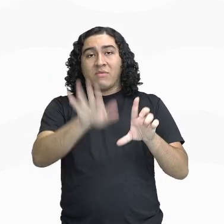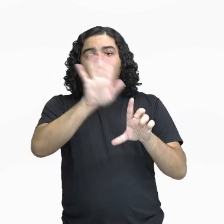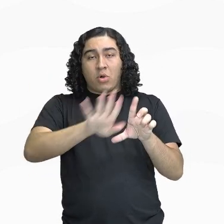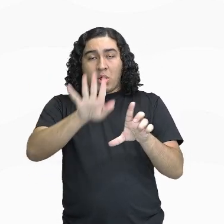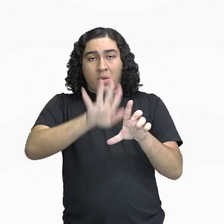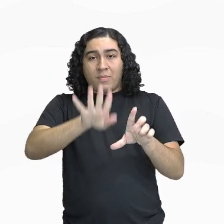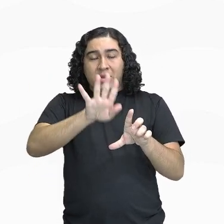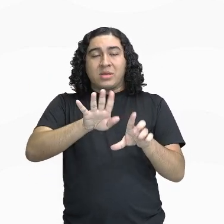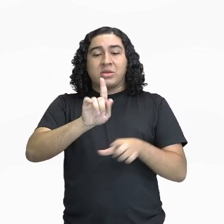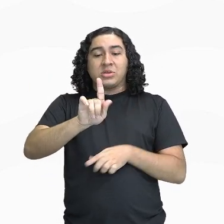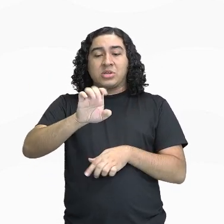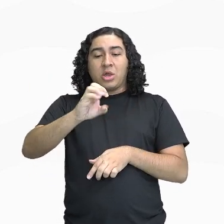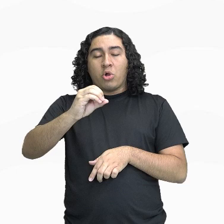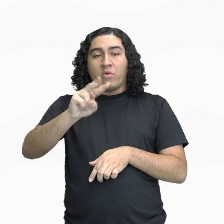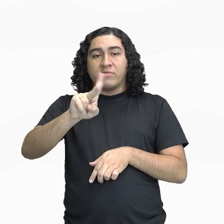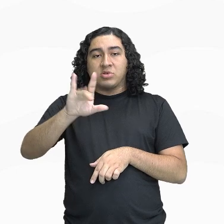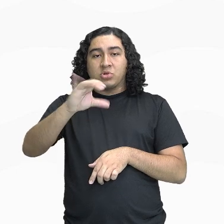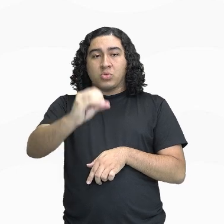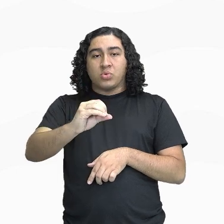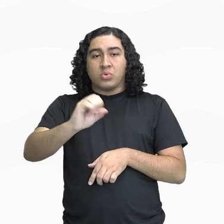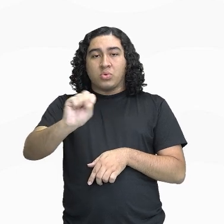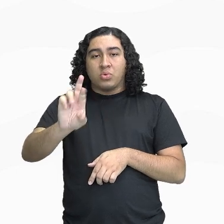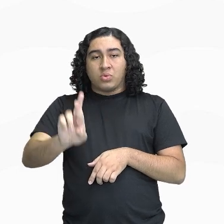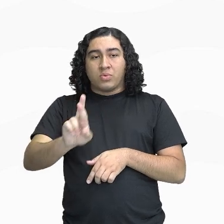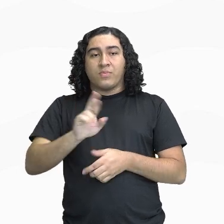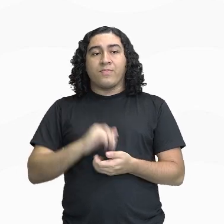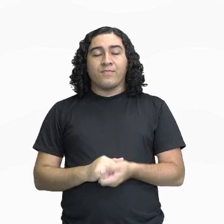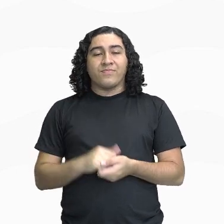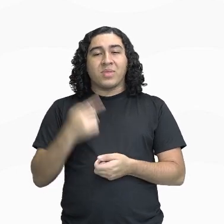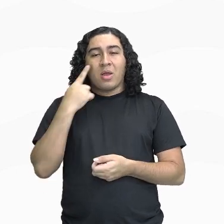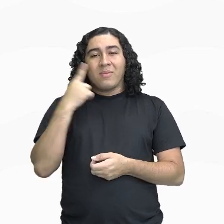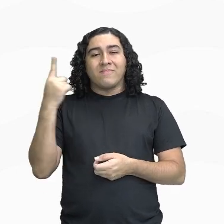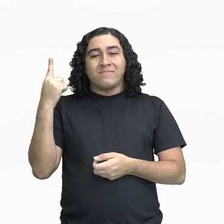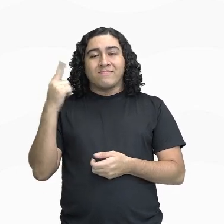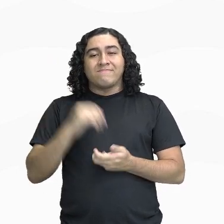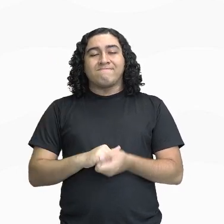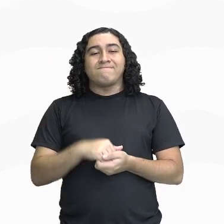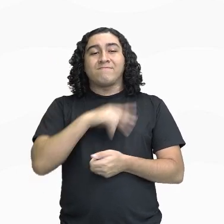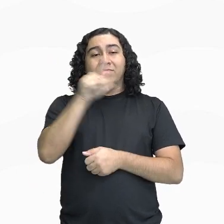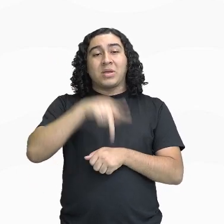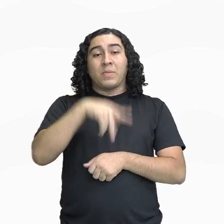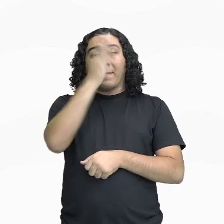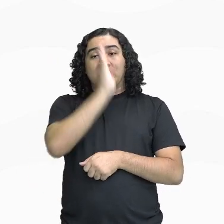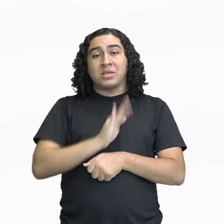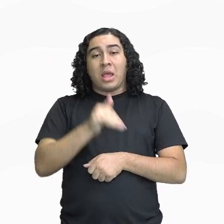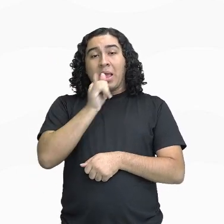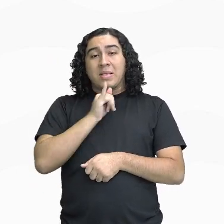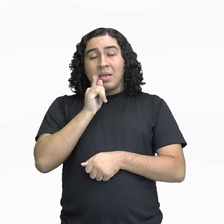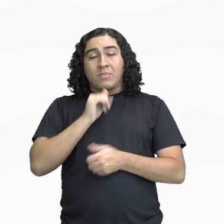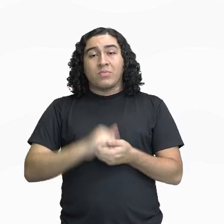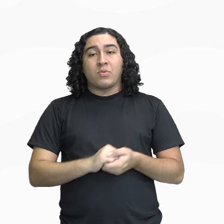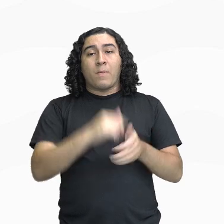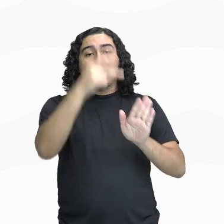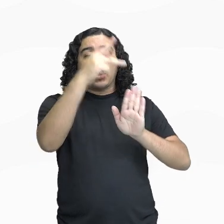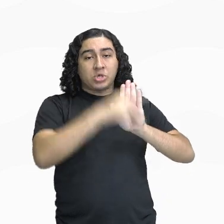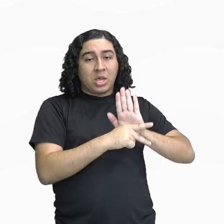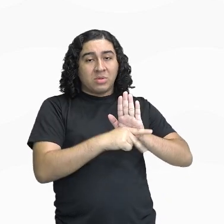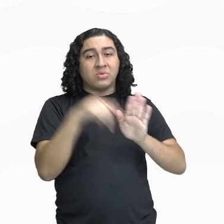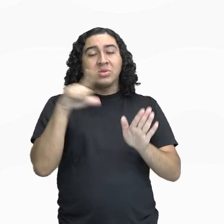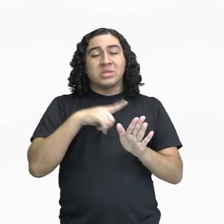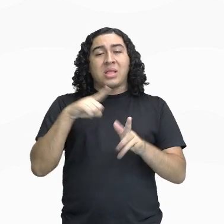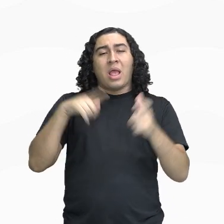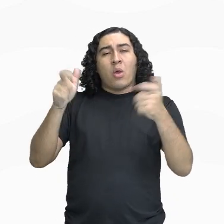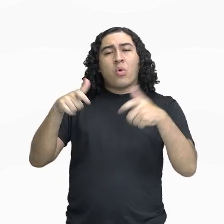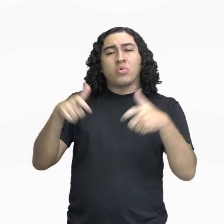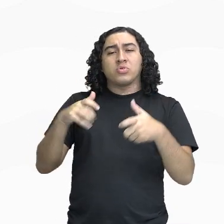virtual GeoViso. Exatamente. A gente vai ver aí, olha, que no Brasil, por exemplo, esse projeto, né, ele já está